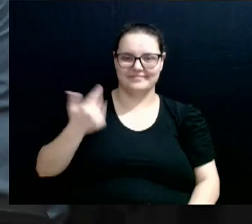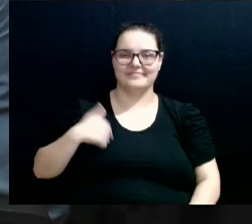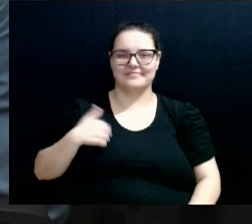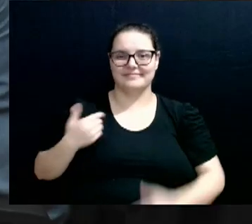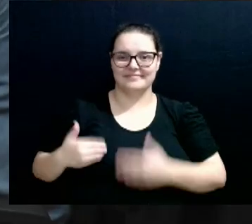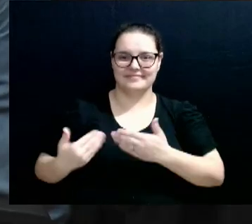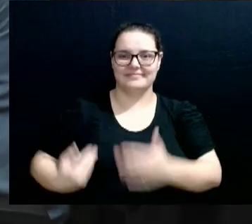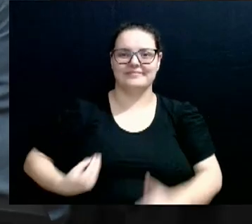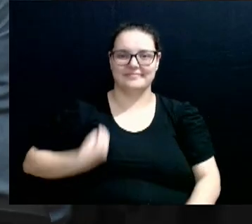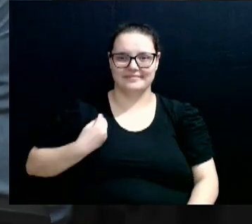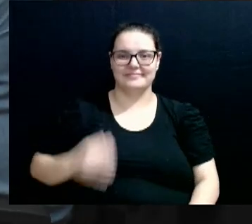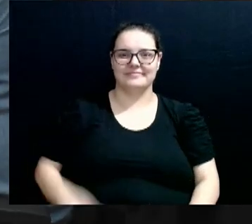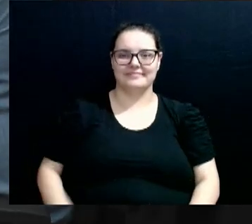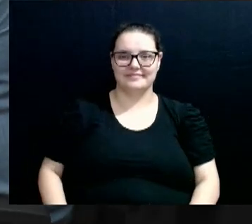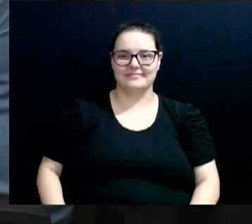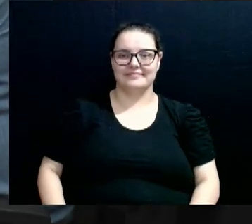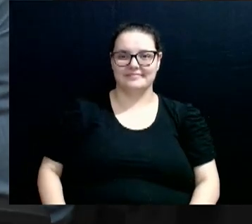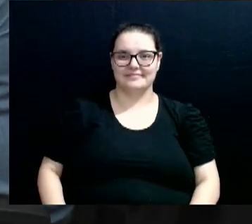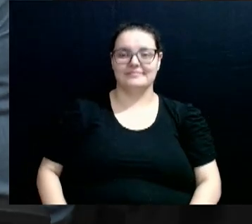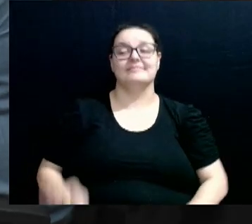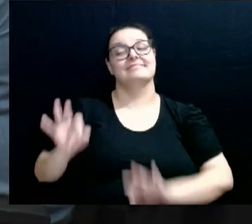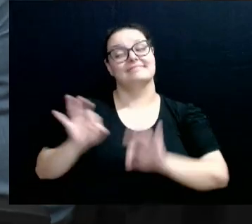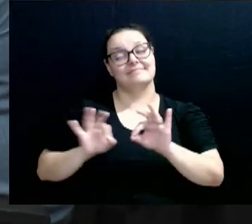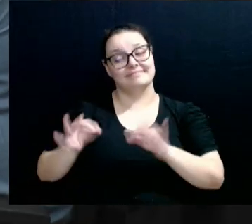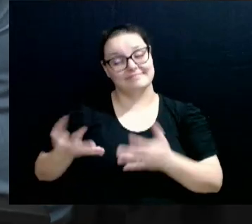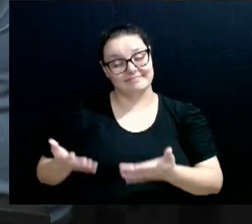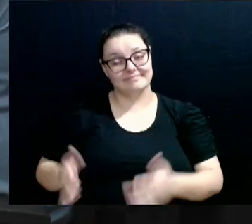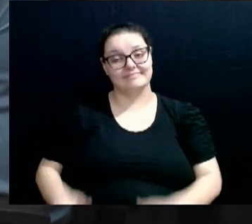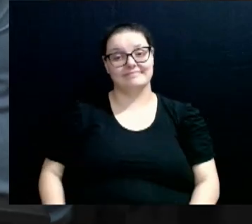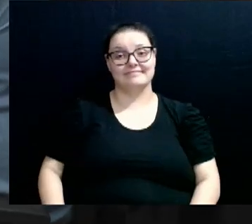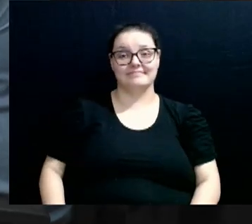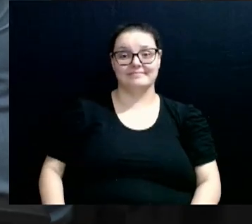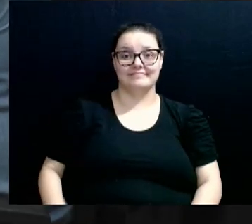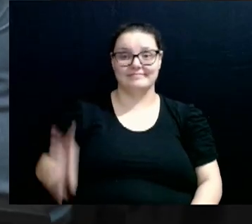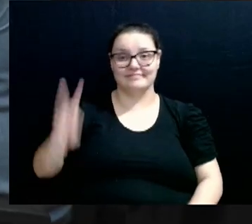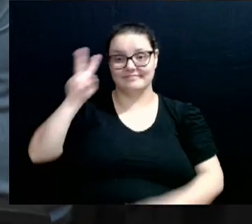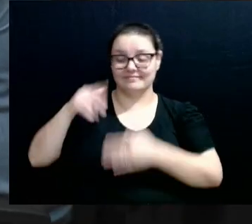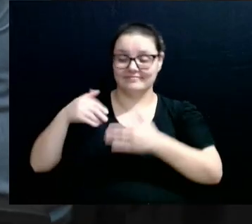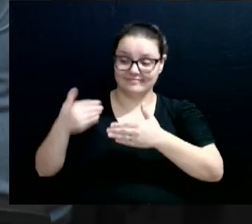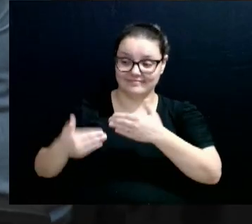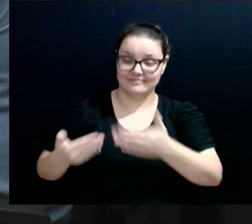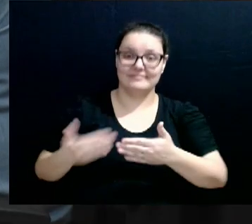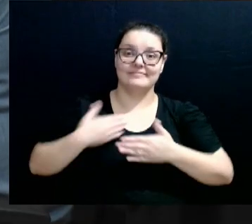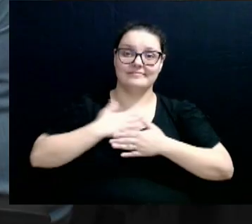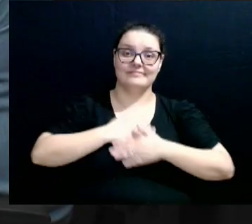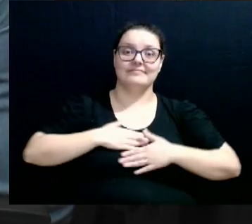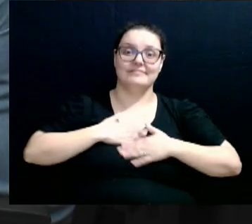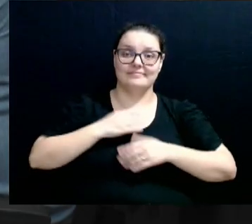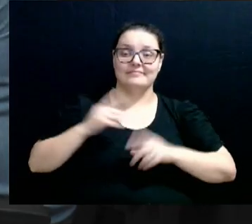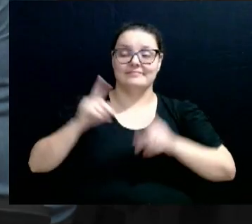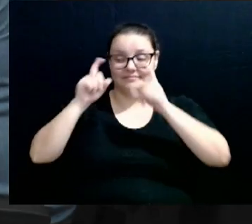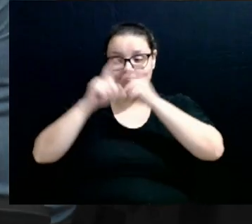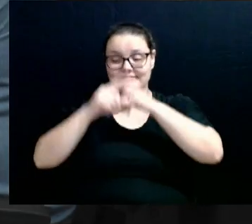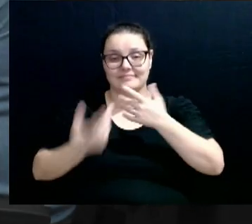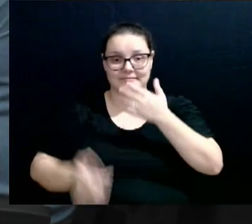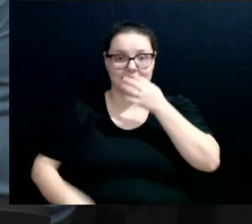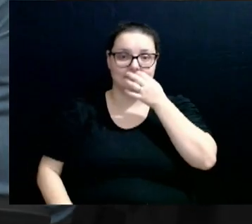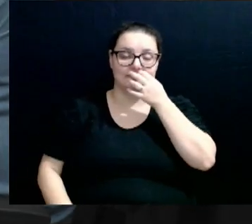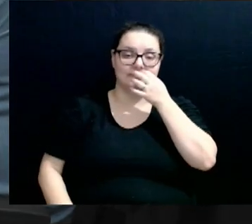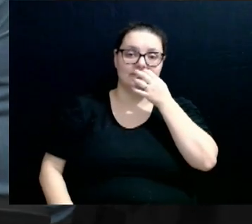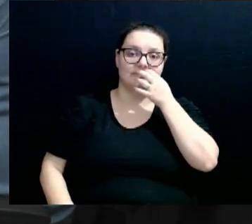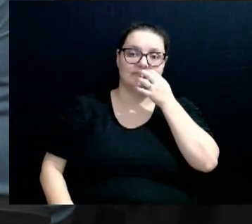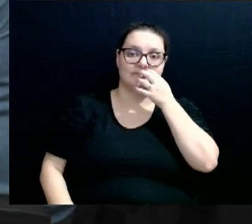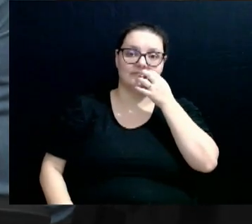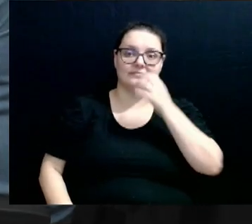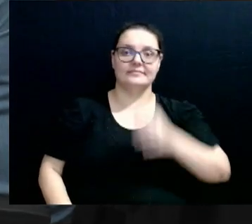se prepare, porque é uma trajetória que é prazerosa, mas é difícil. Então, no meu caso, acho que esse